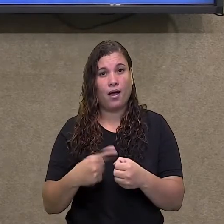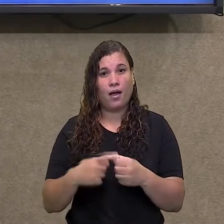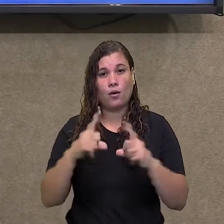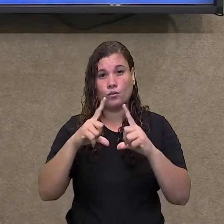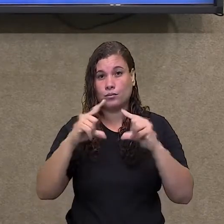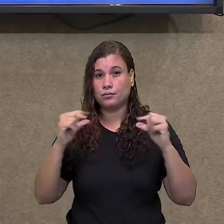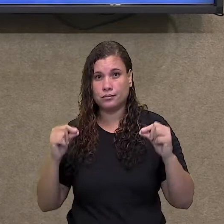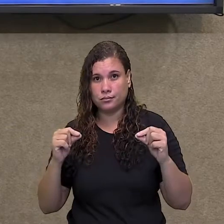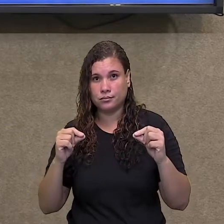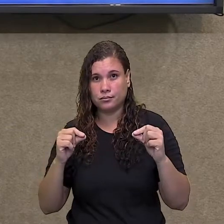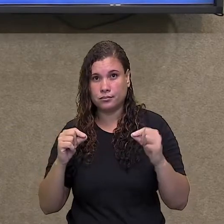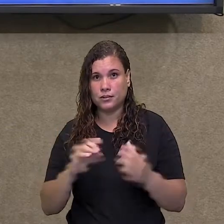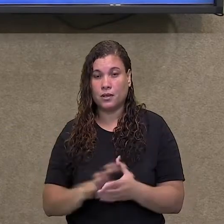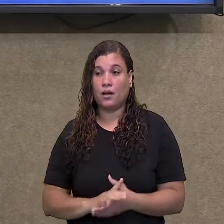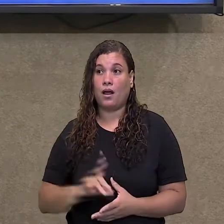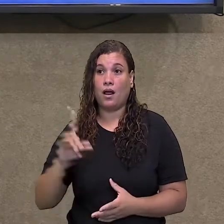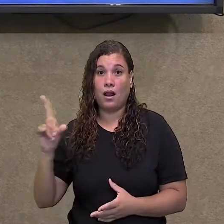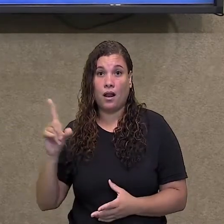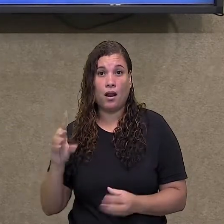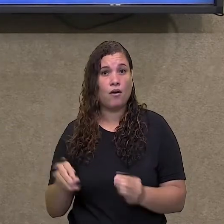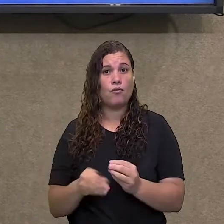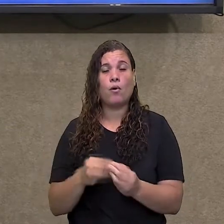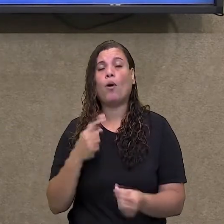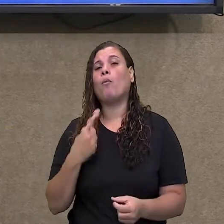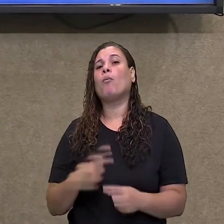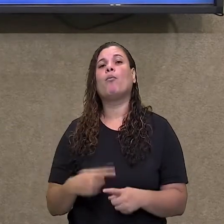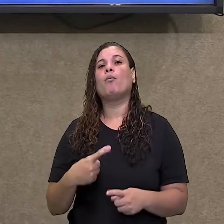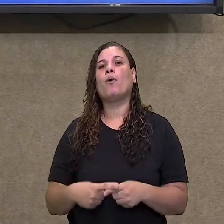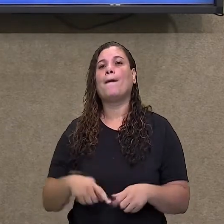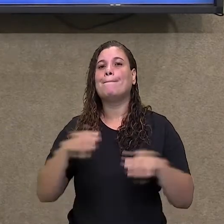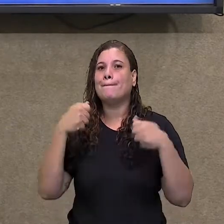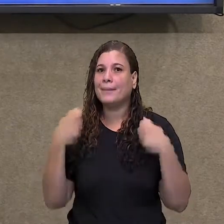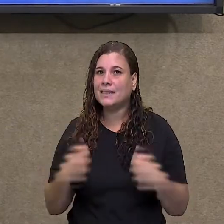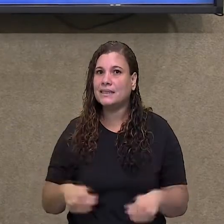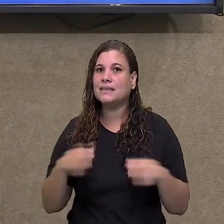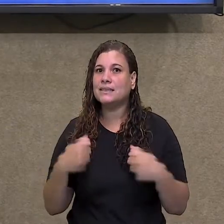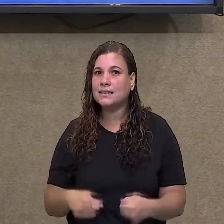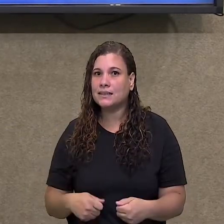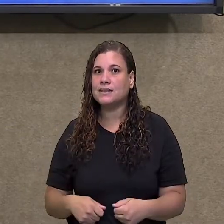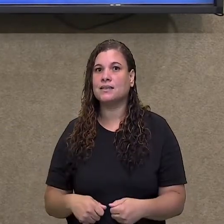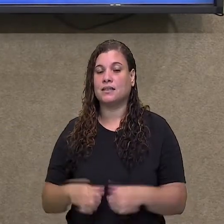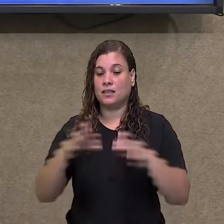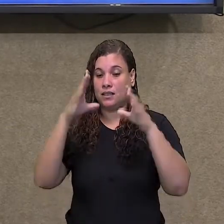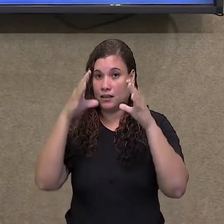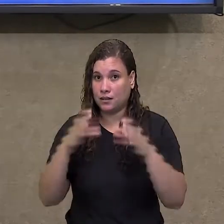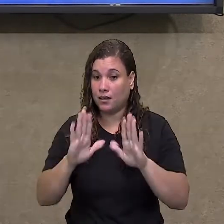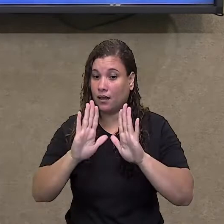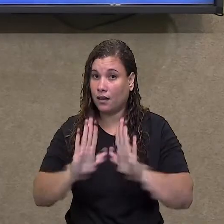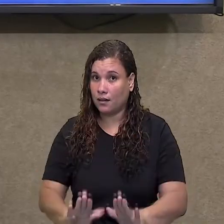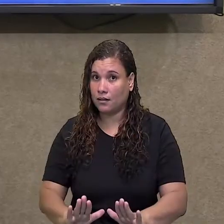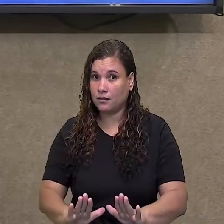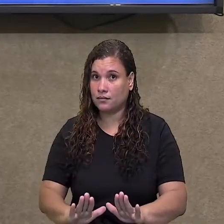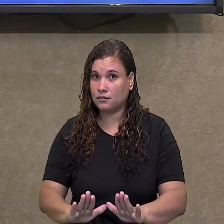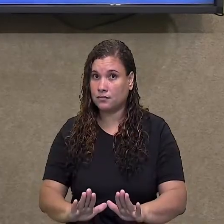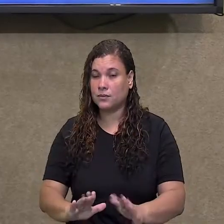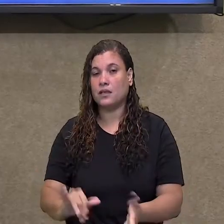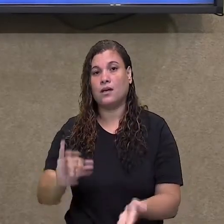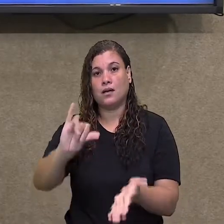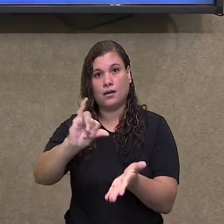né, construída para ficar ali naquele local, tá? Para ser a capital do nosso país.